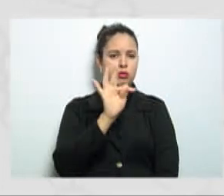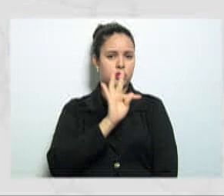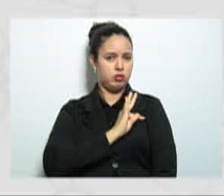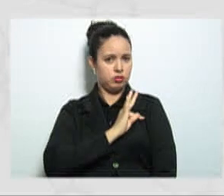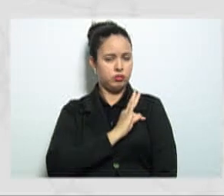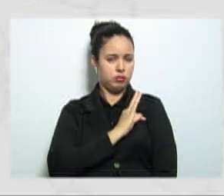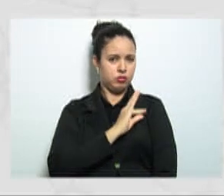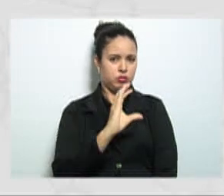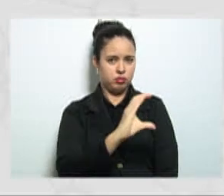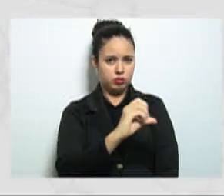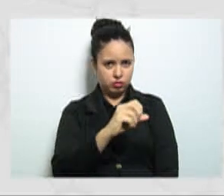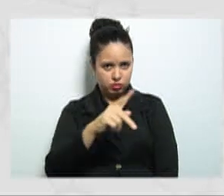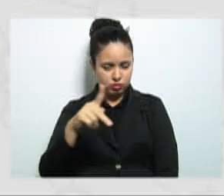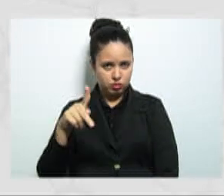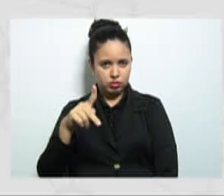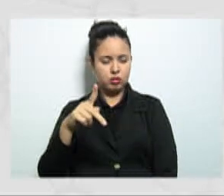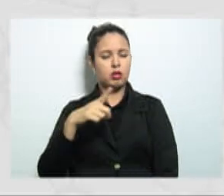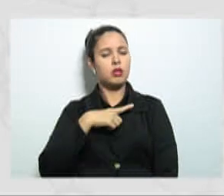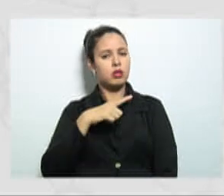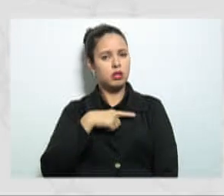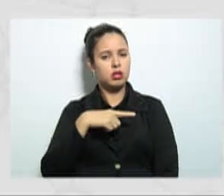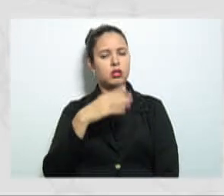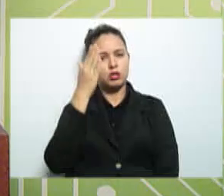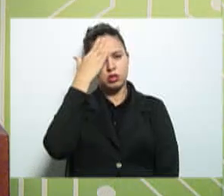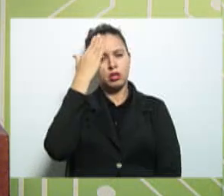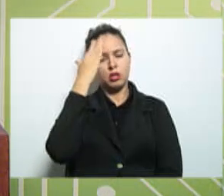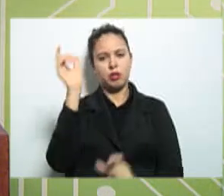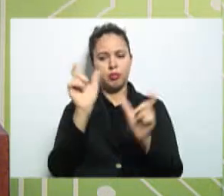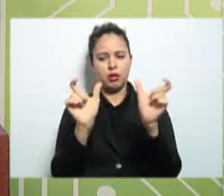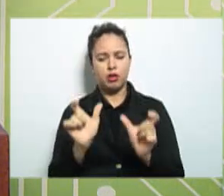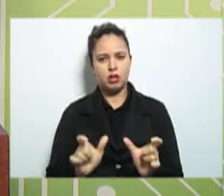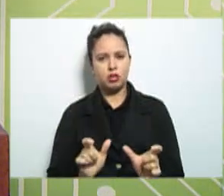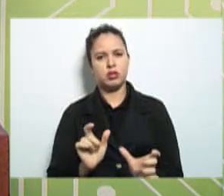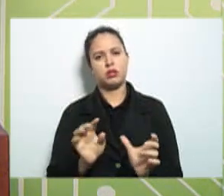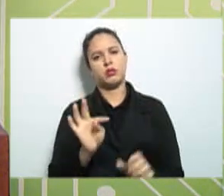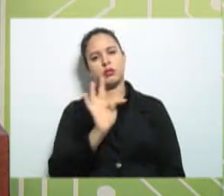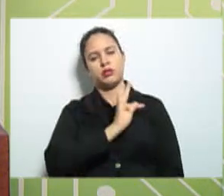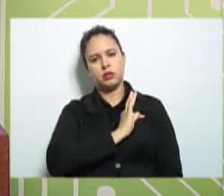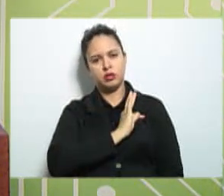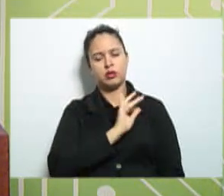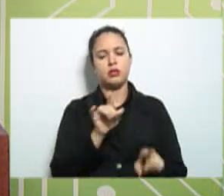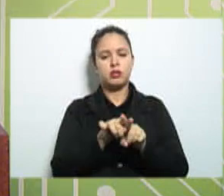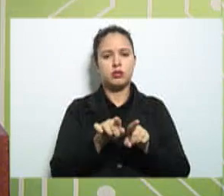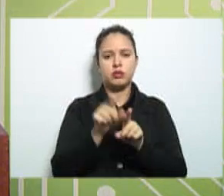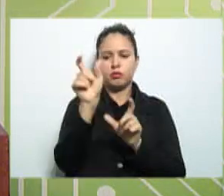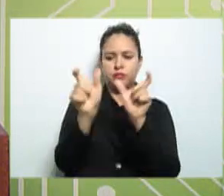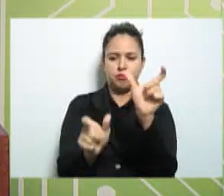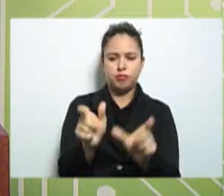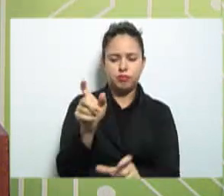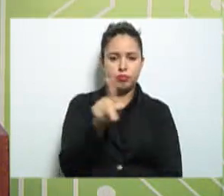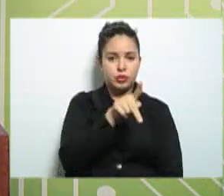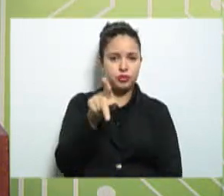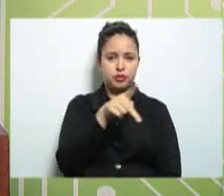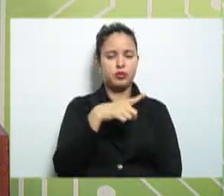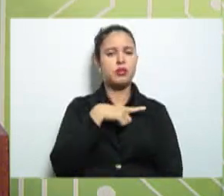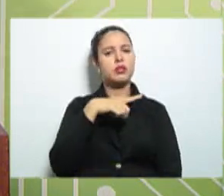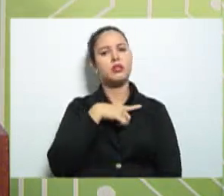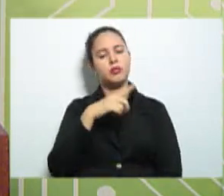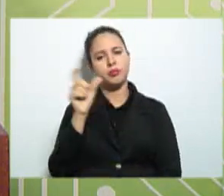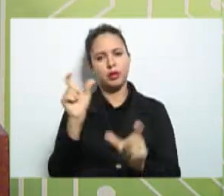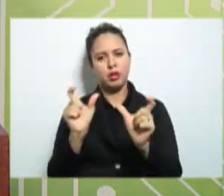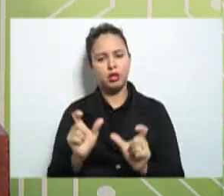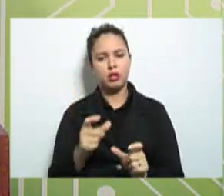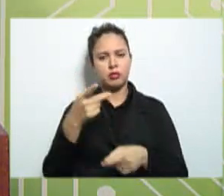já dominam alguns termos técnicos. Os professores têm alguns termos que só eles utilizam. Então, cada profissão tem a